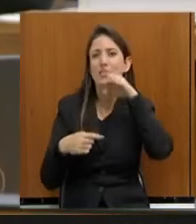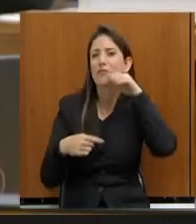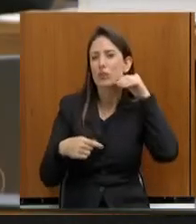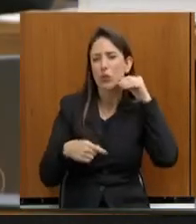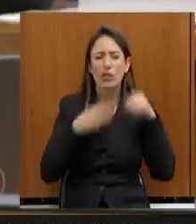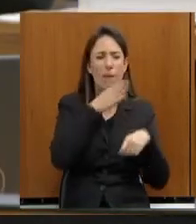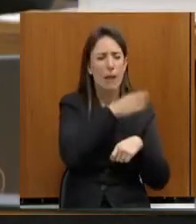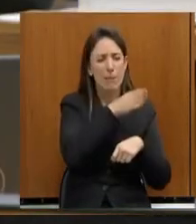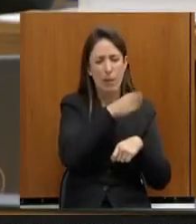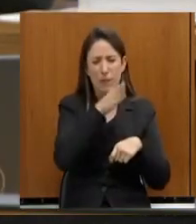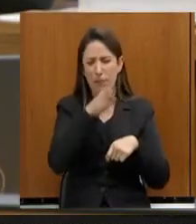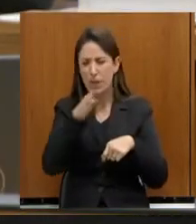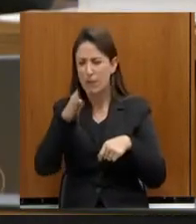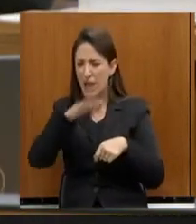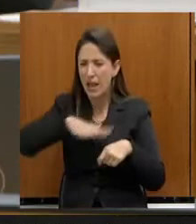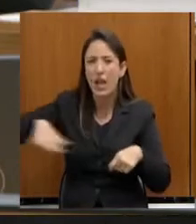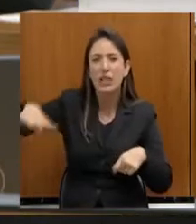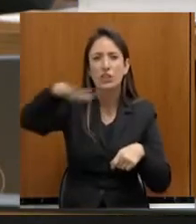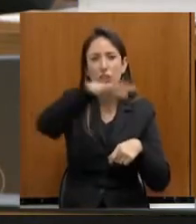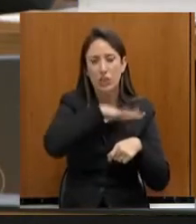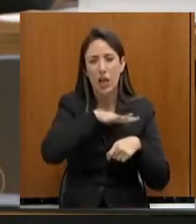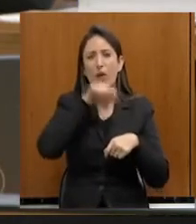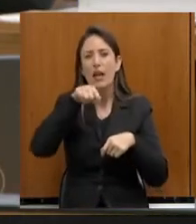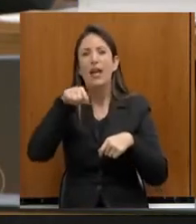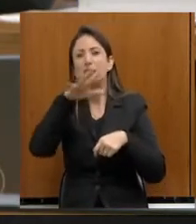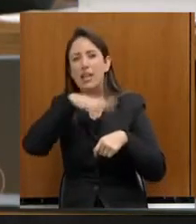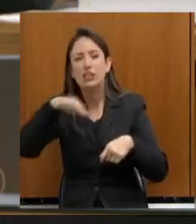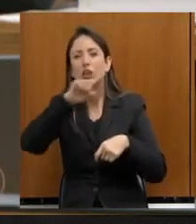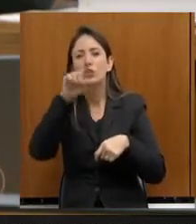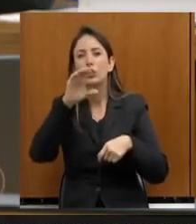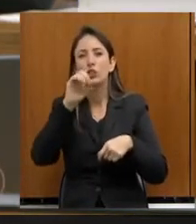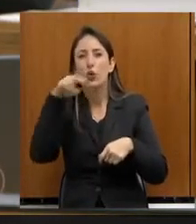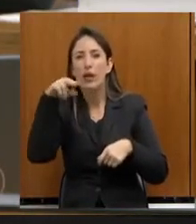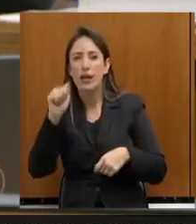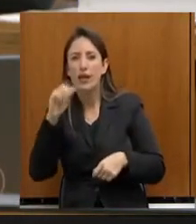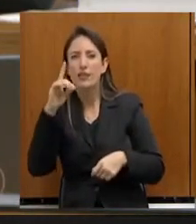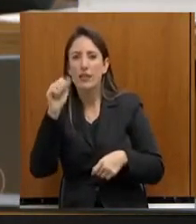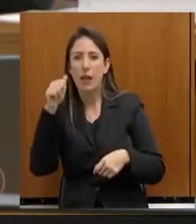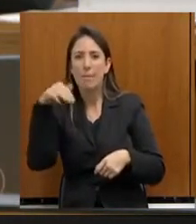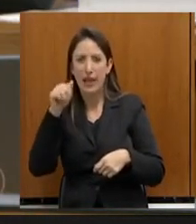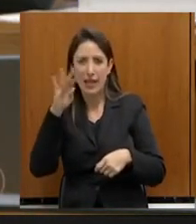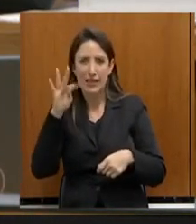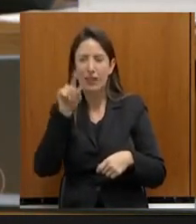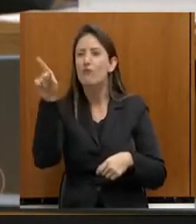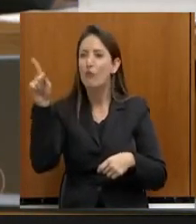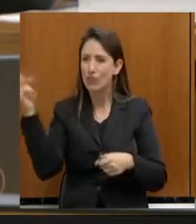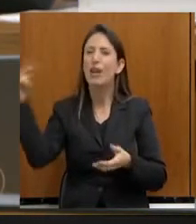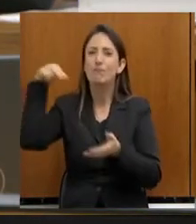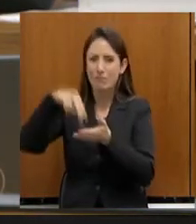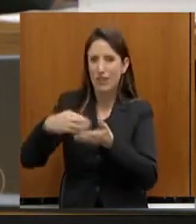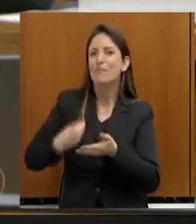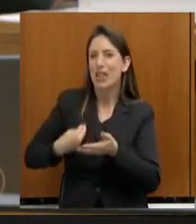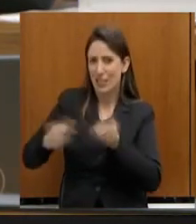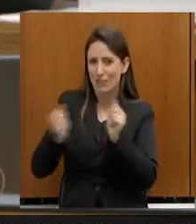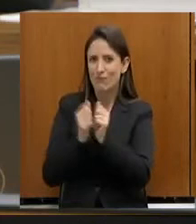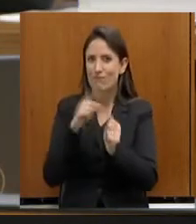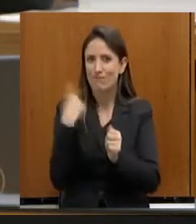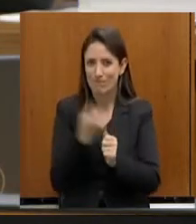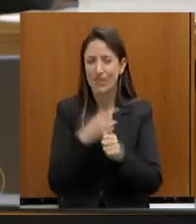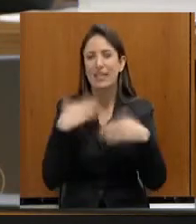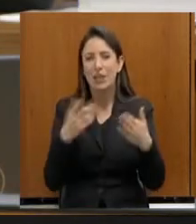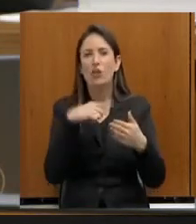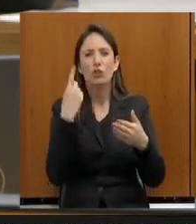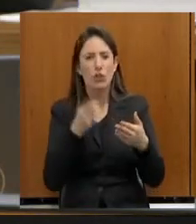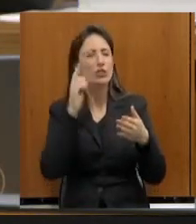as nossas regionais A Zona da Mata né tivemos a honra de ter sua presença é nós já nos manifestamos favoravelmente ao requerimento